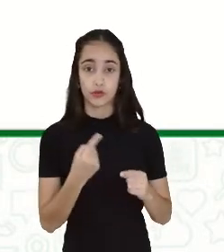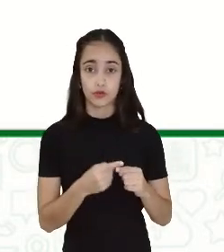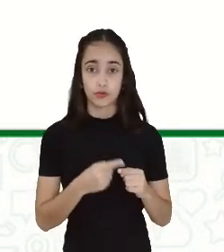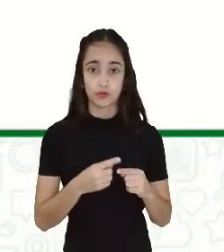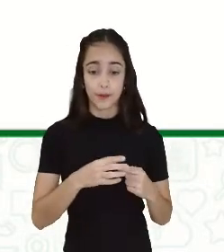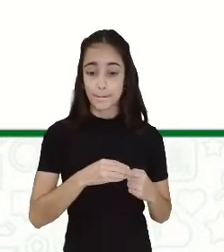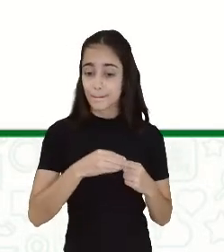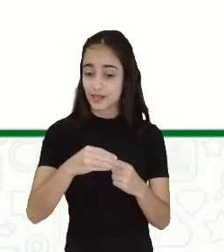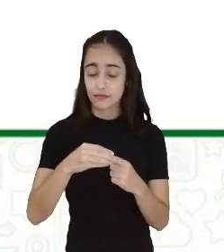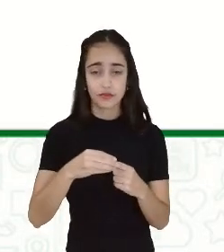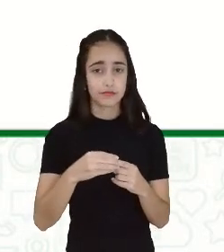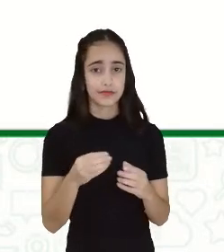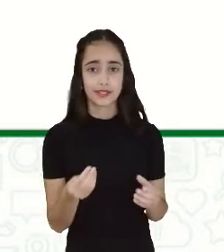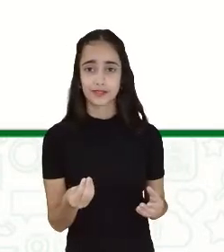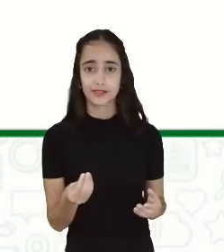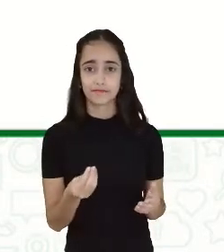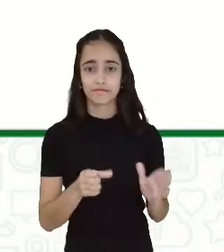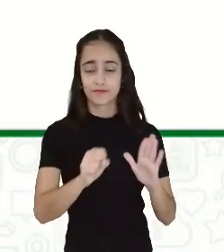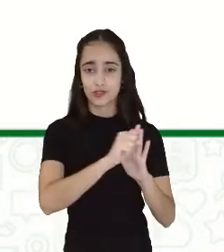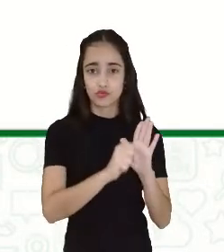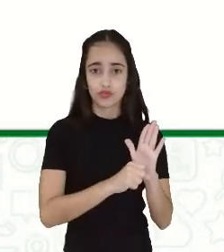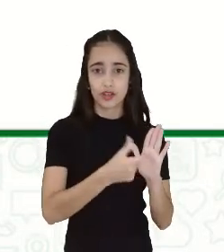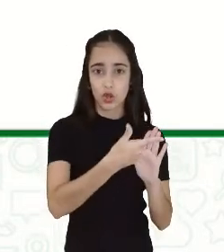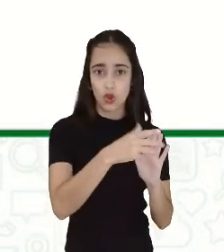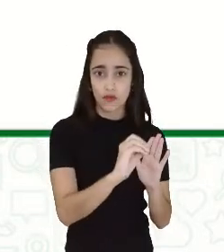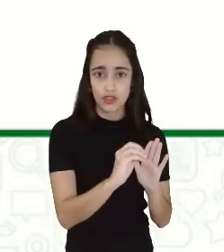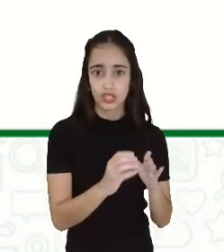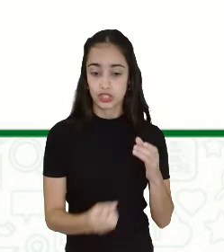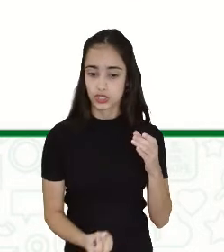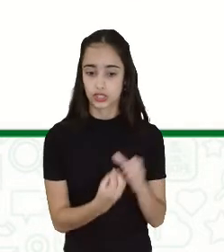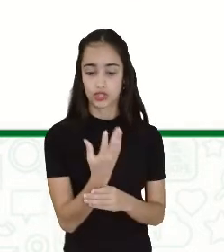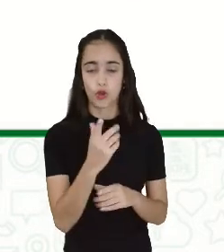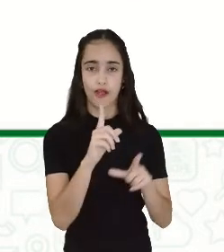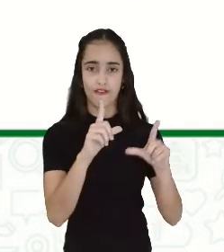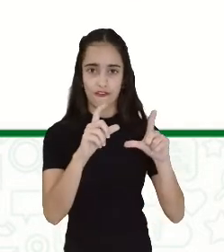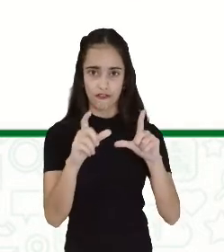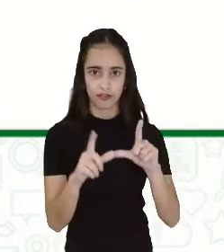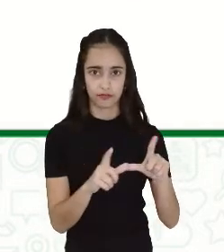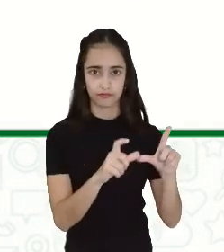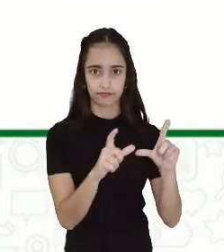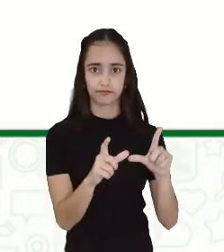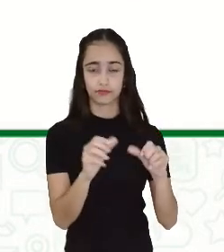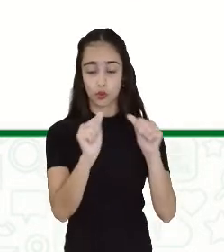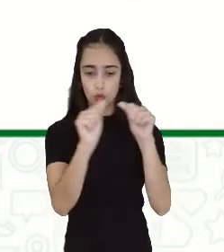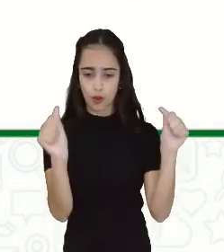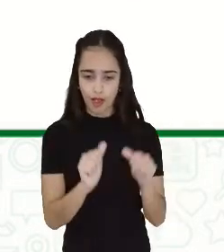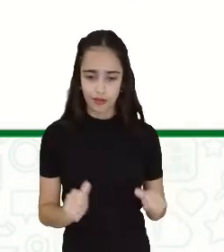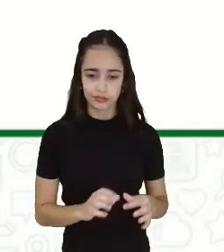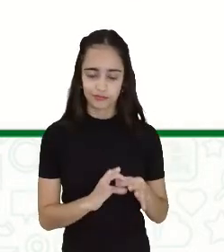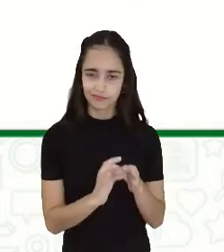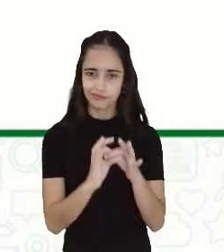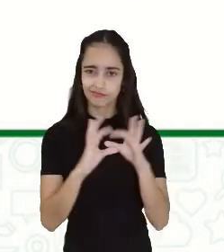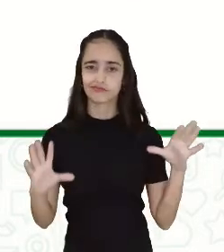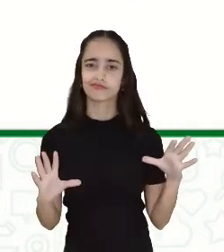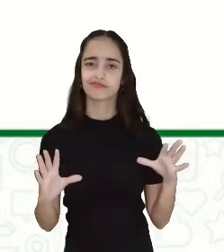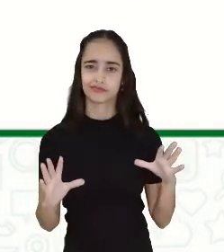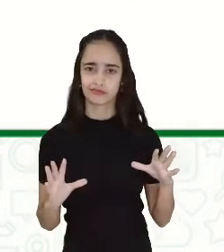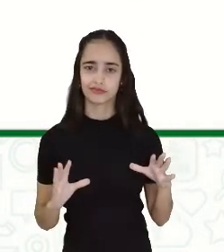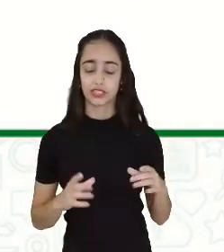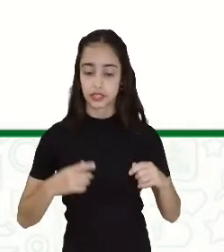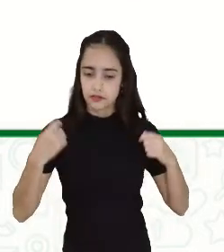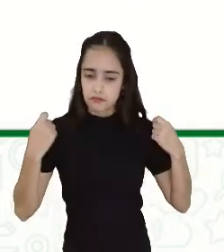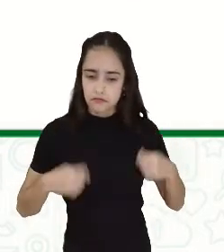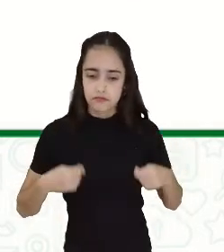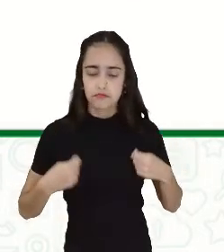do século 20 para cá com a invenção da câmera fotográfica os artistas se libertaram dessa necessidade